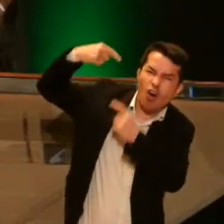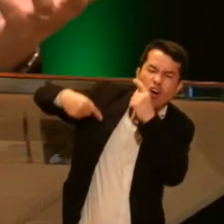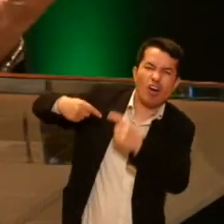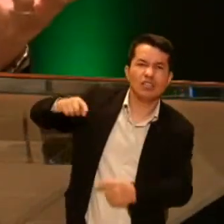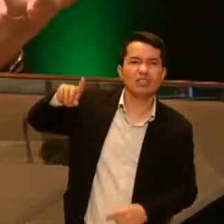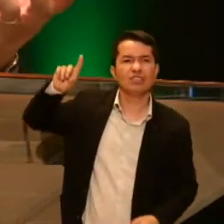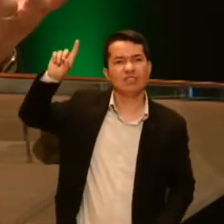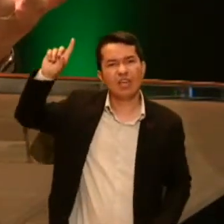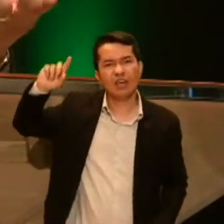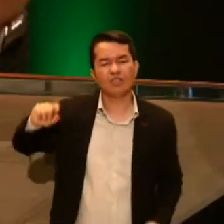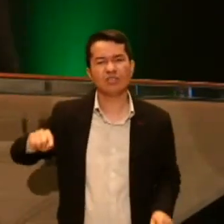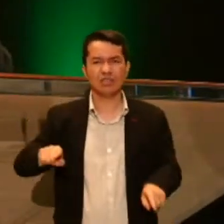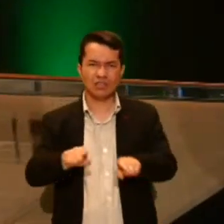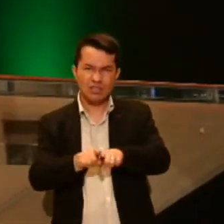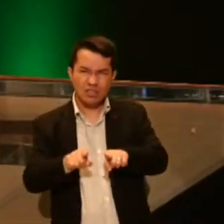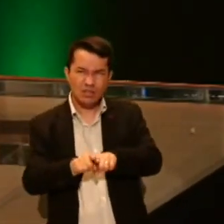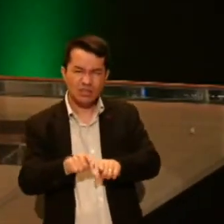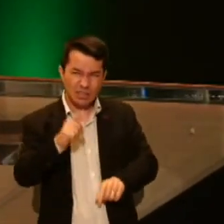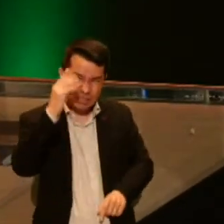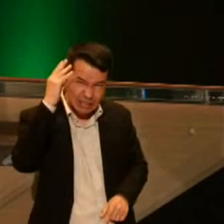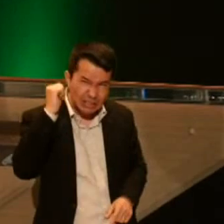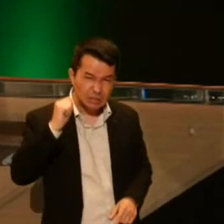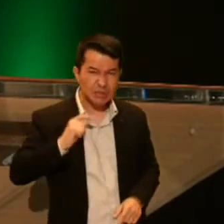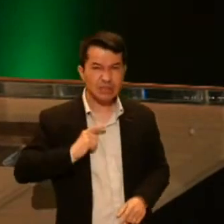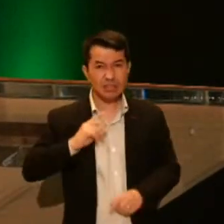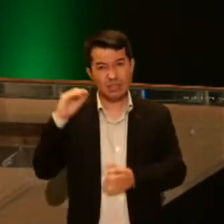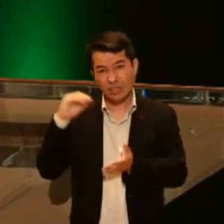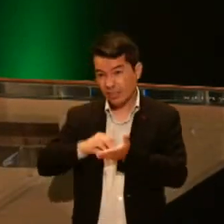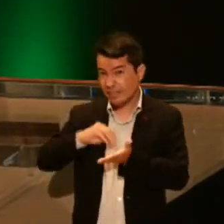os seus queridos por causa da fé.